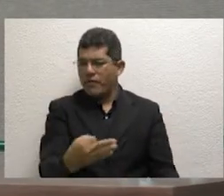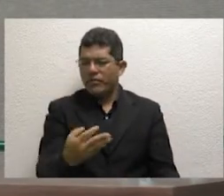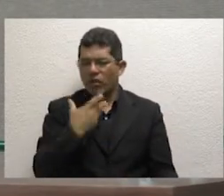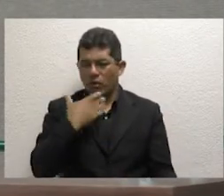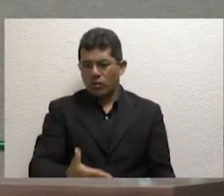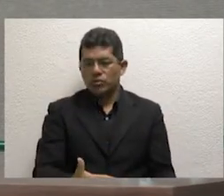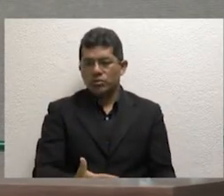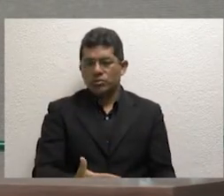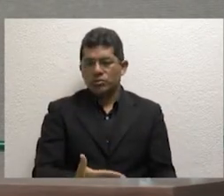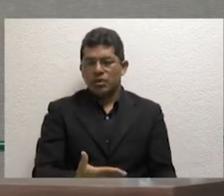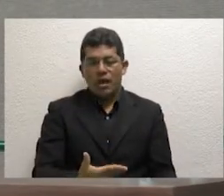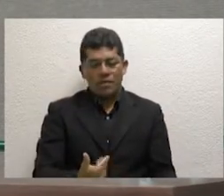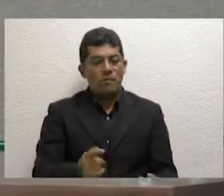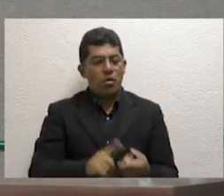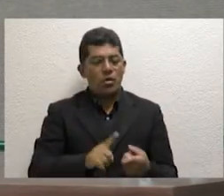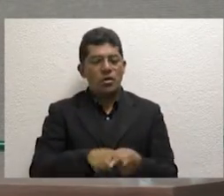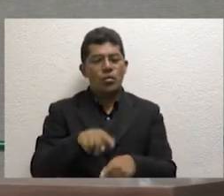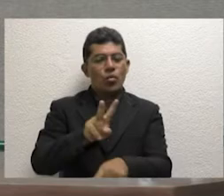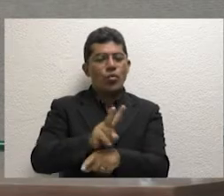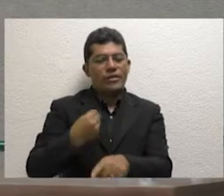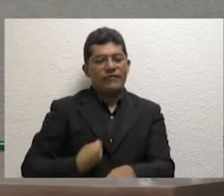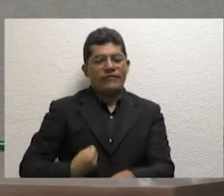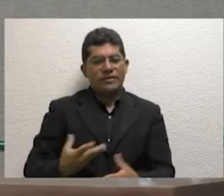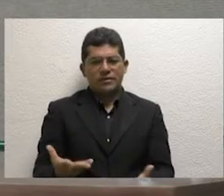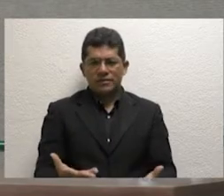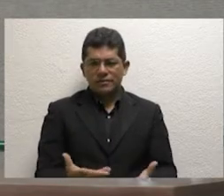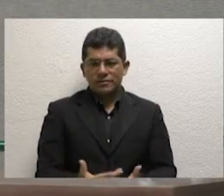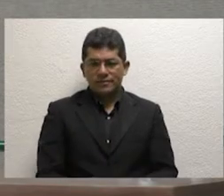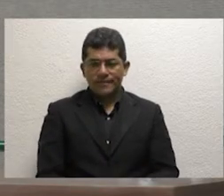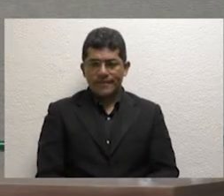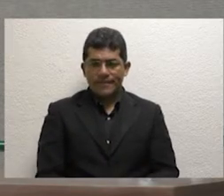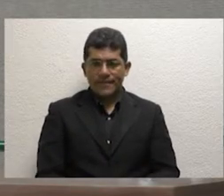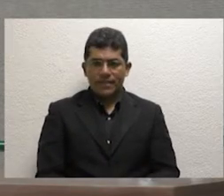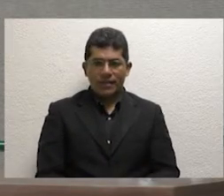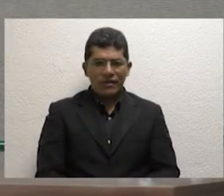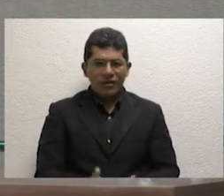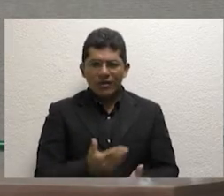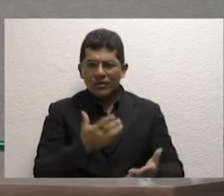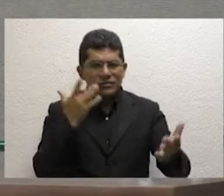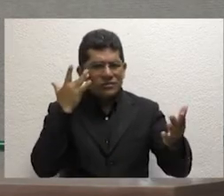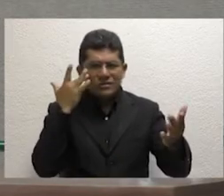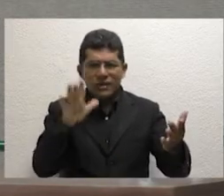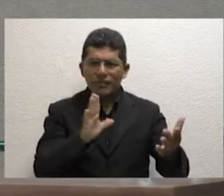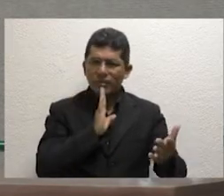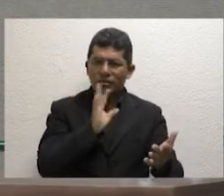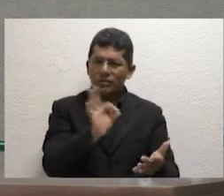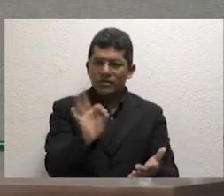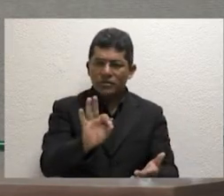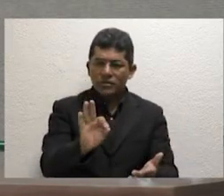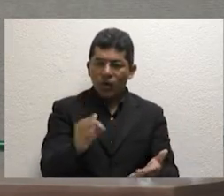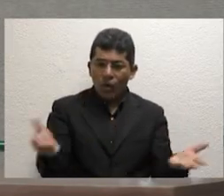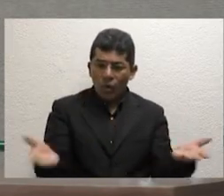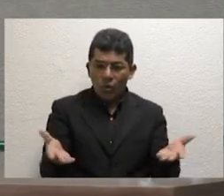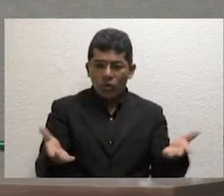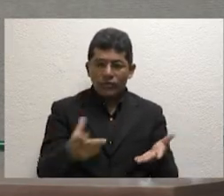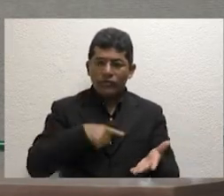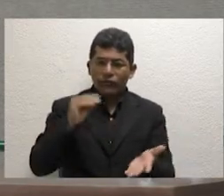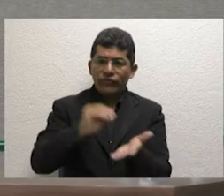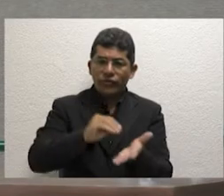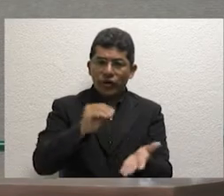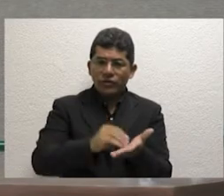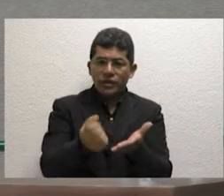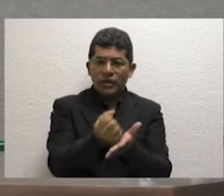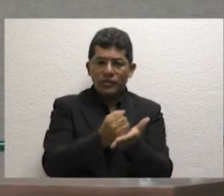porque trata de vidas. Ou ele desconhece que ainda hoje faltam os antibióticos no